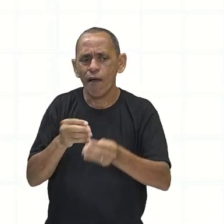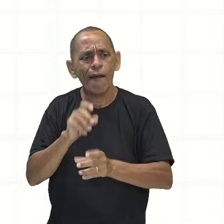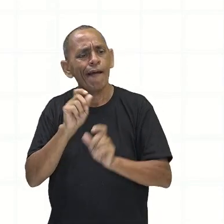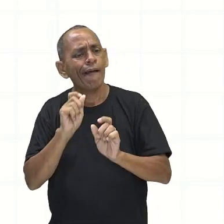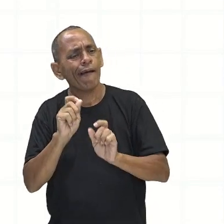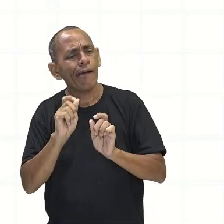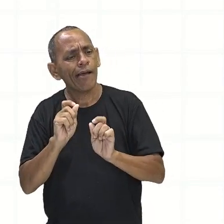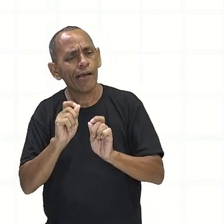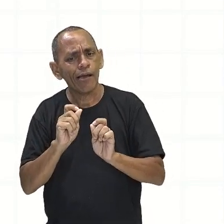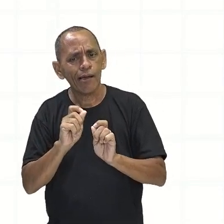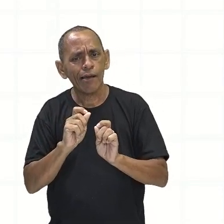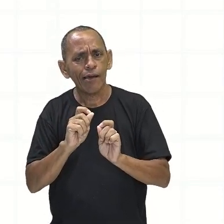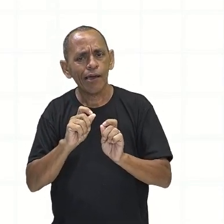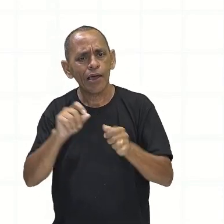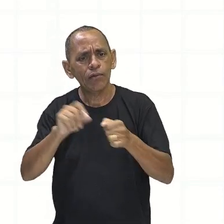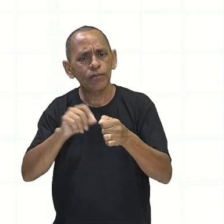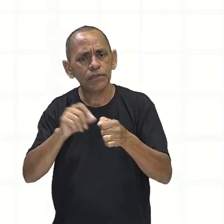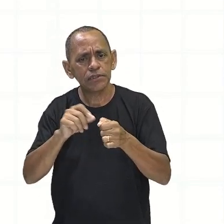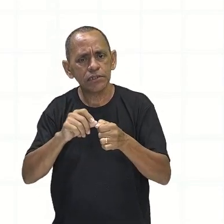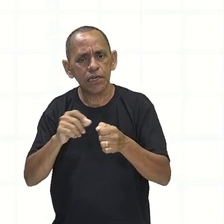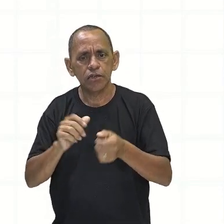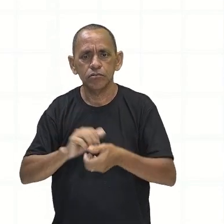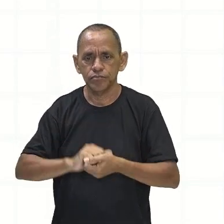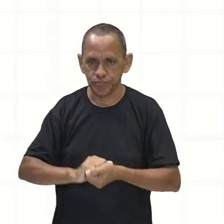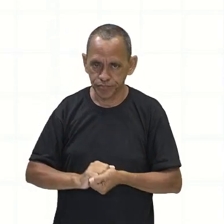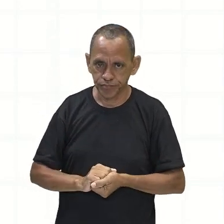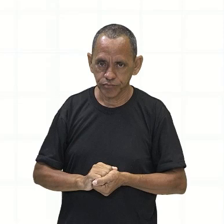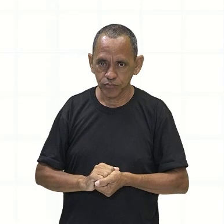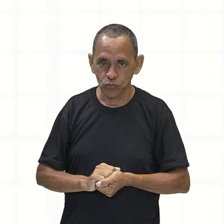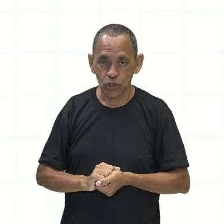os livros. Encaparam